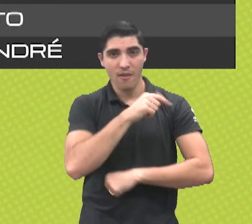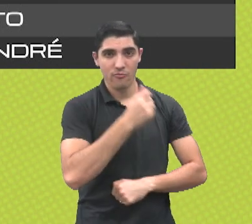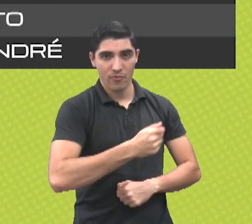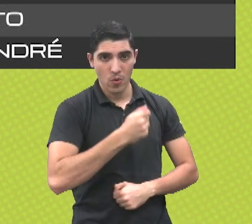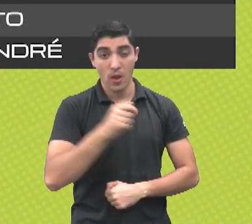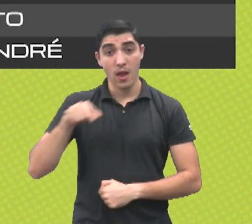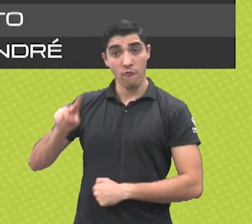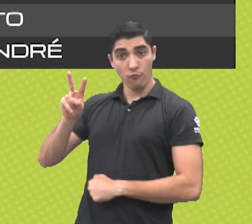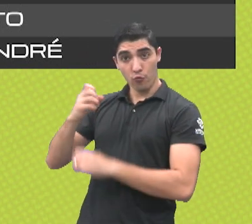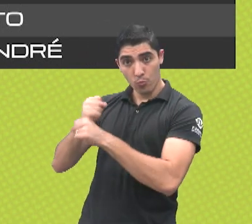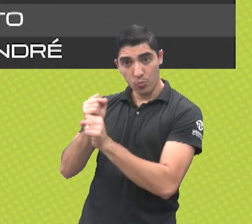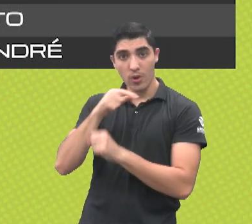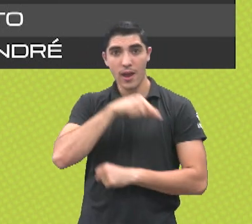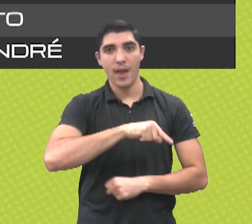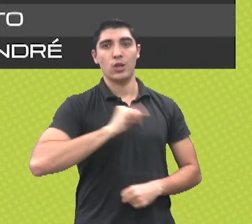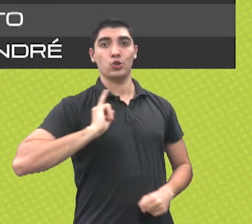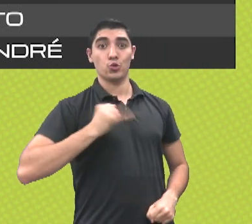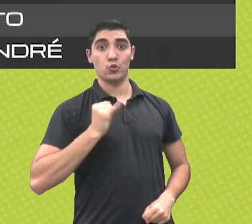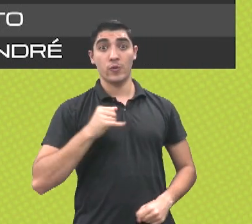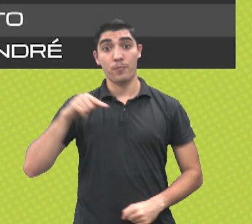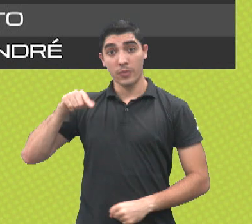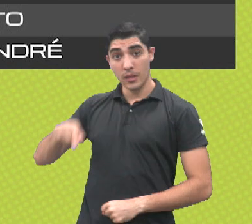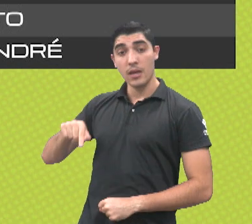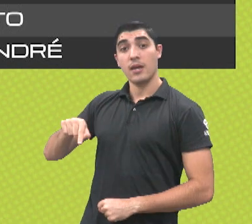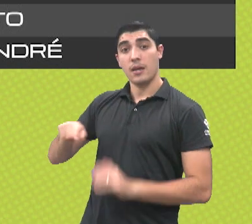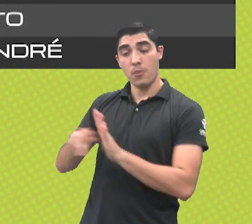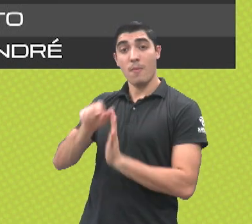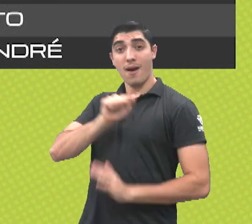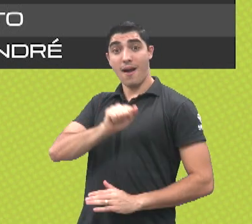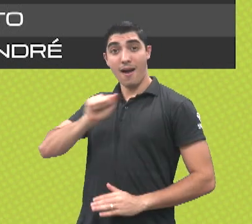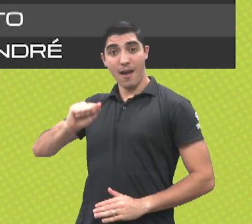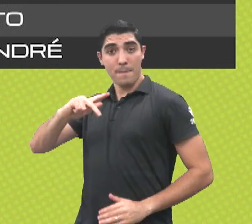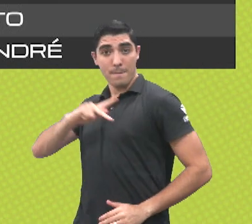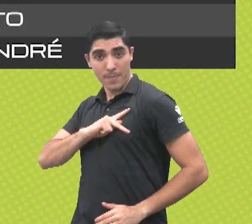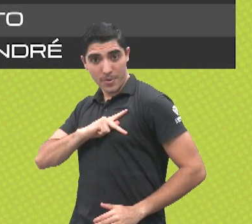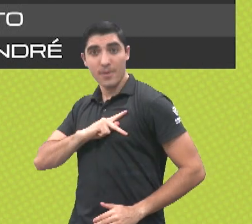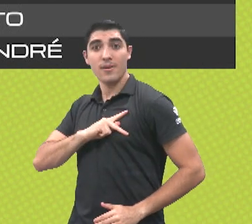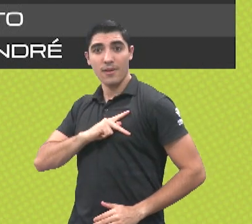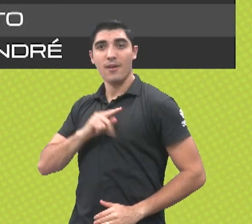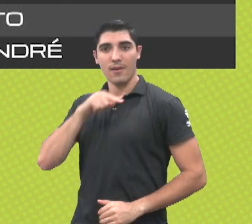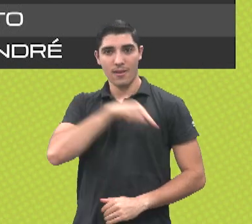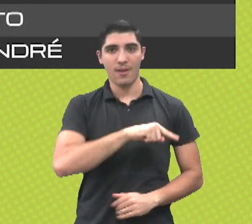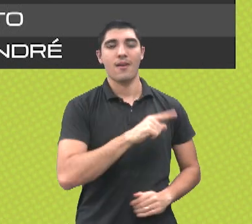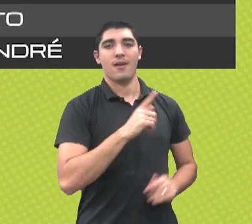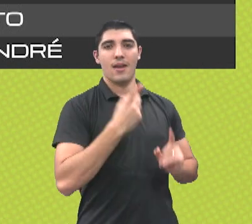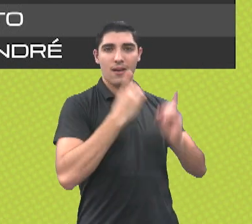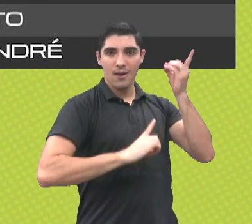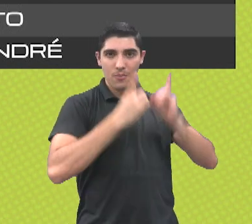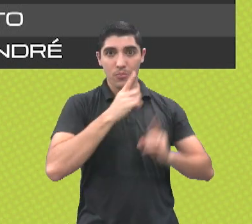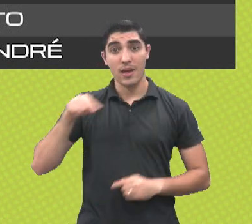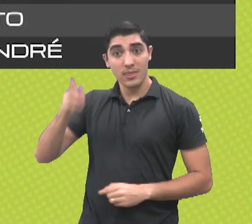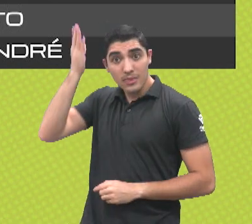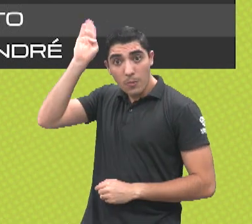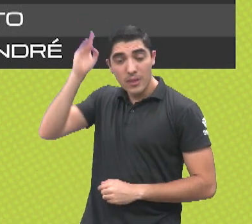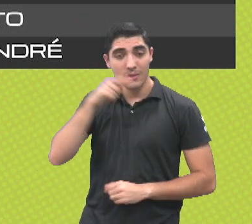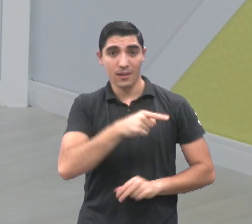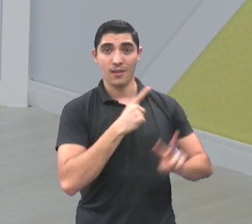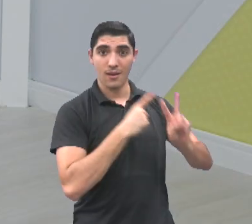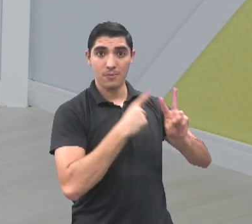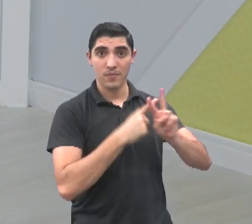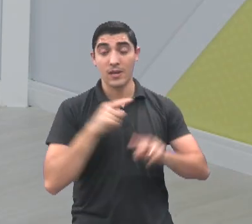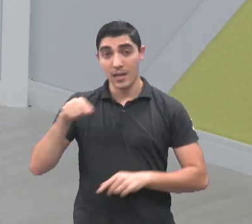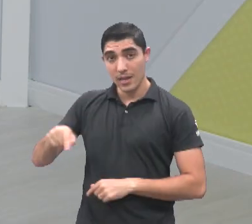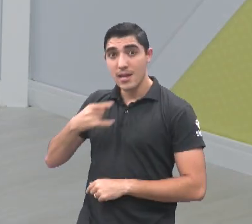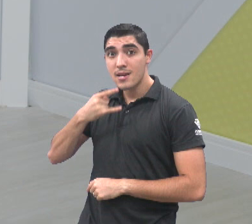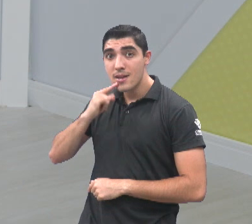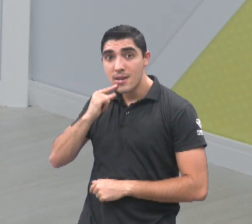Juventus. 8 da noite Santista e Grêmio Prudente, Taubaté e Capivariano, 15 de Piracicaba e São Bento, São José e Santo André.